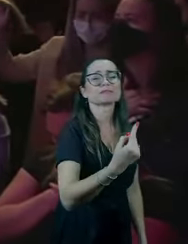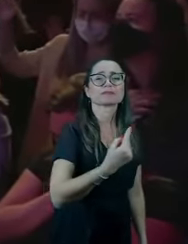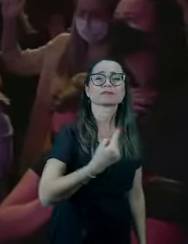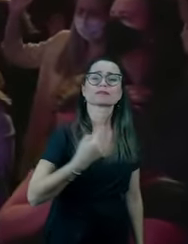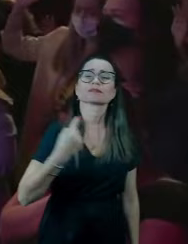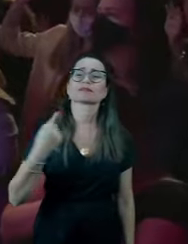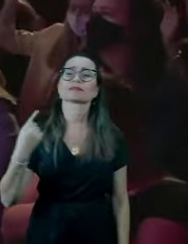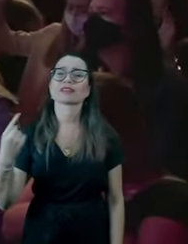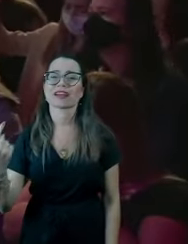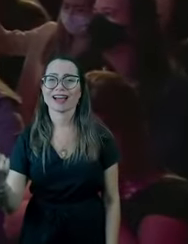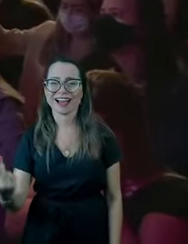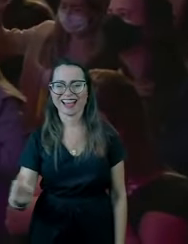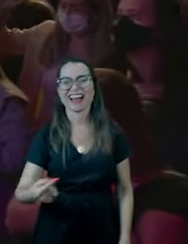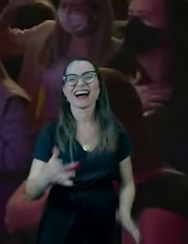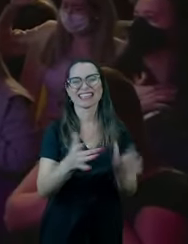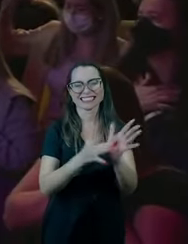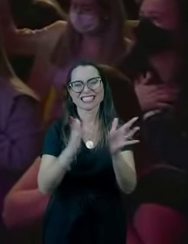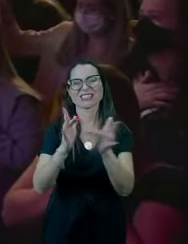nós. E nos dia